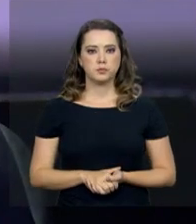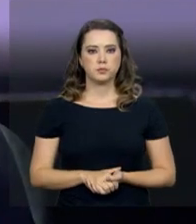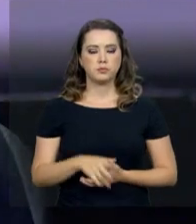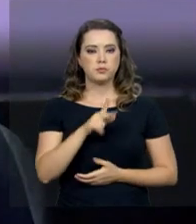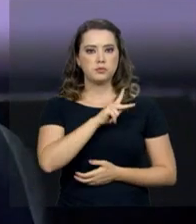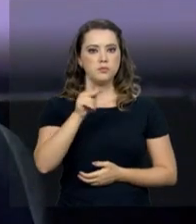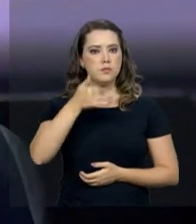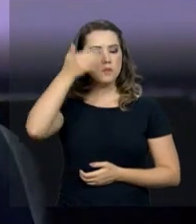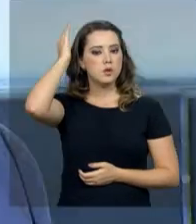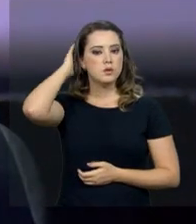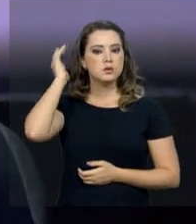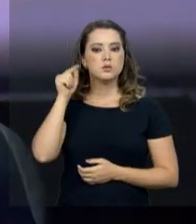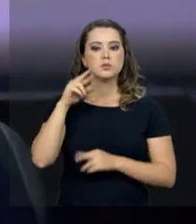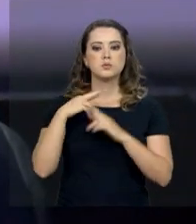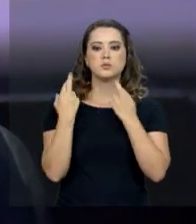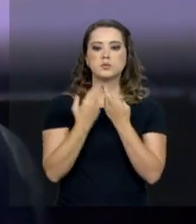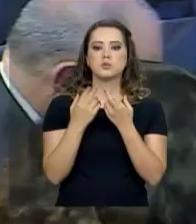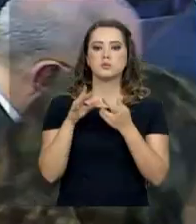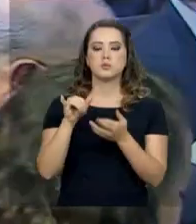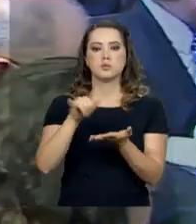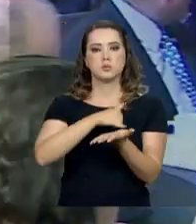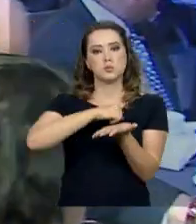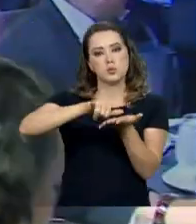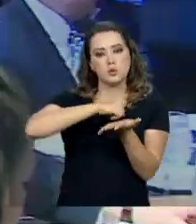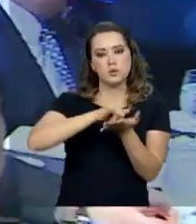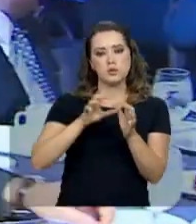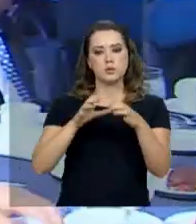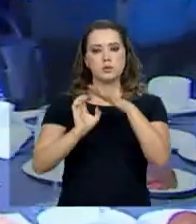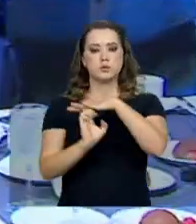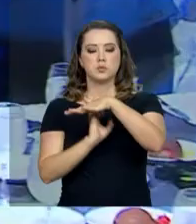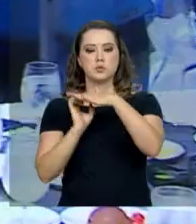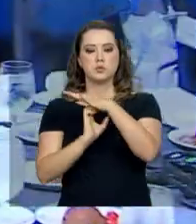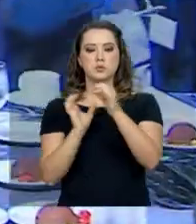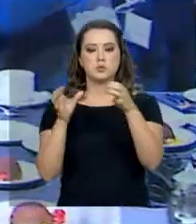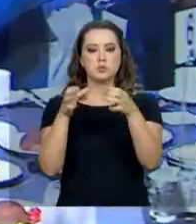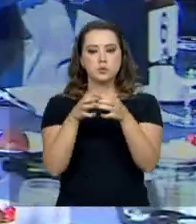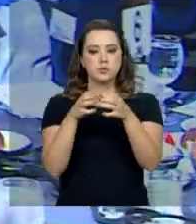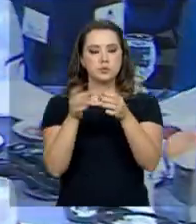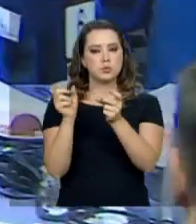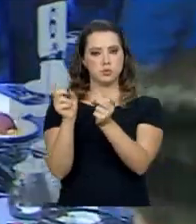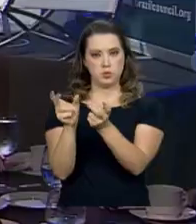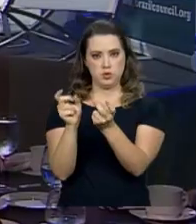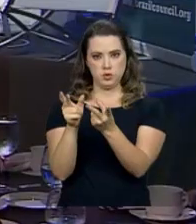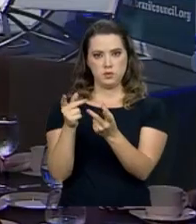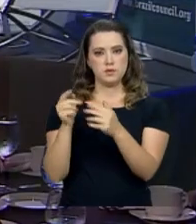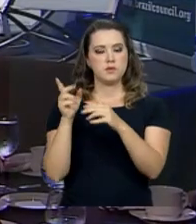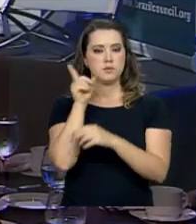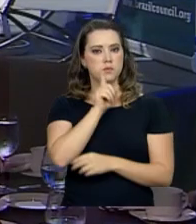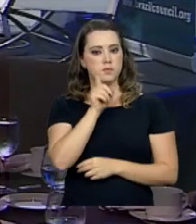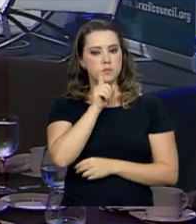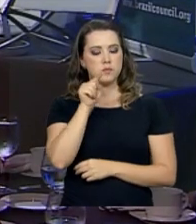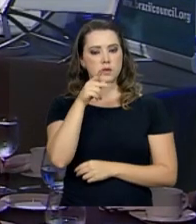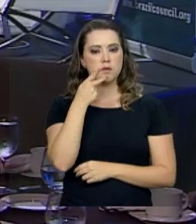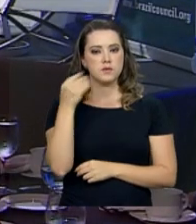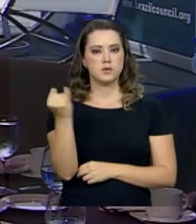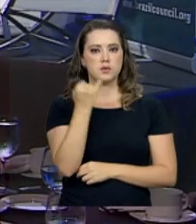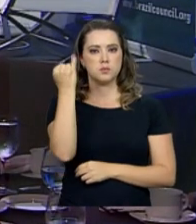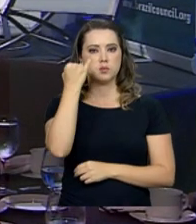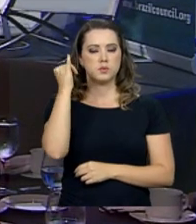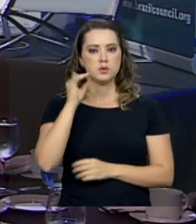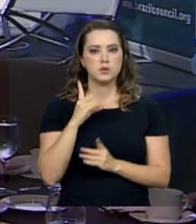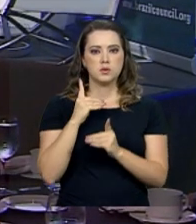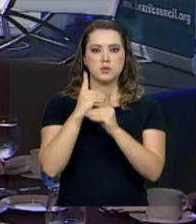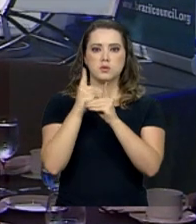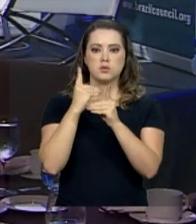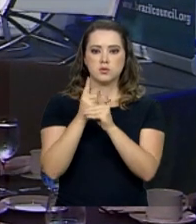O presidente Michel Temer se reuniu em Nova York com empresários da Câmara Americana de Comércio. Ele destacou a importância do